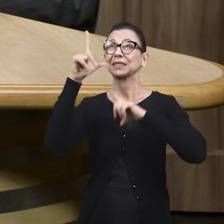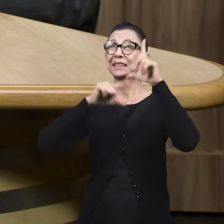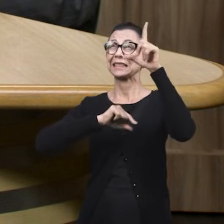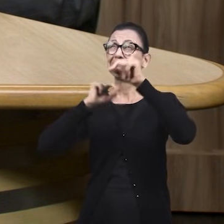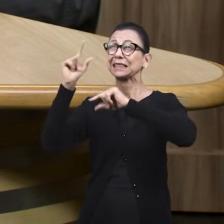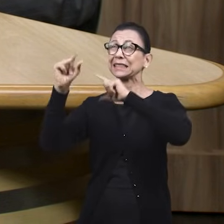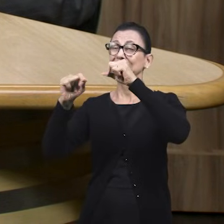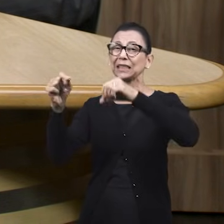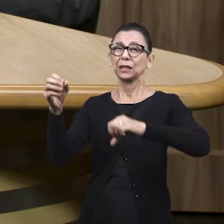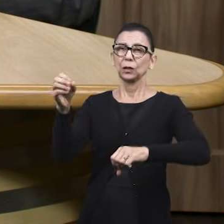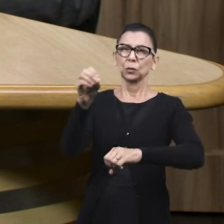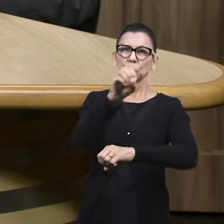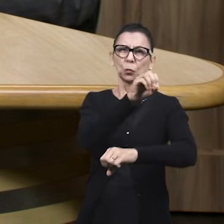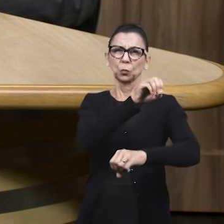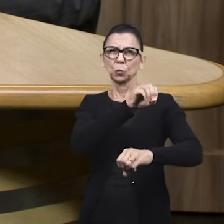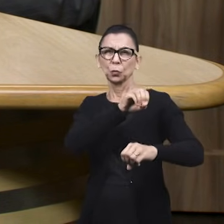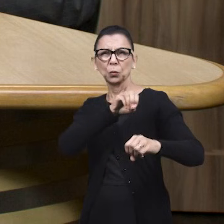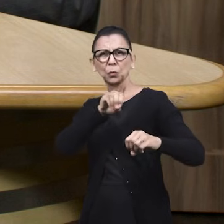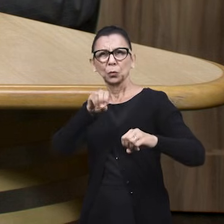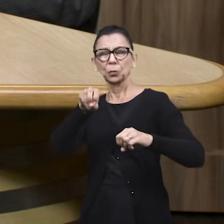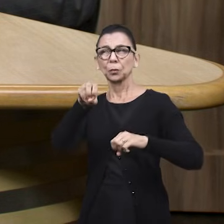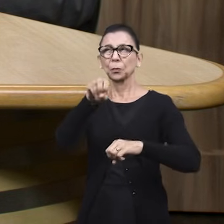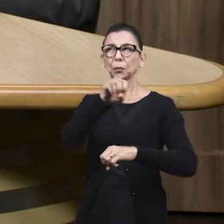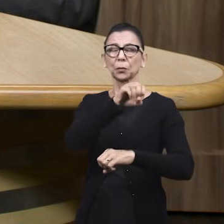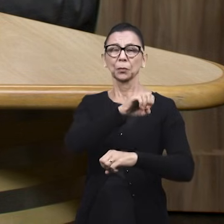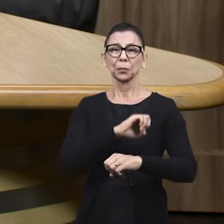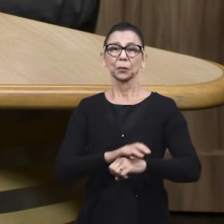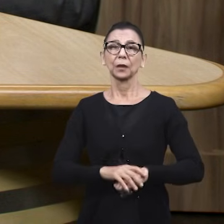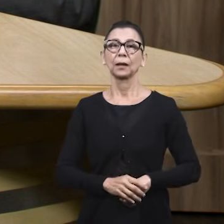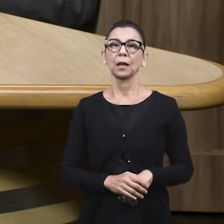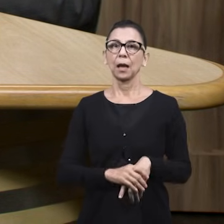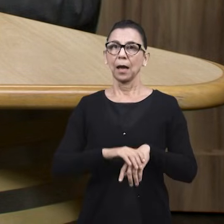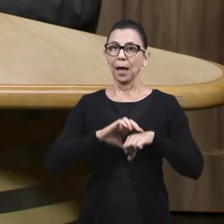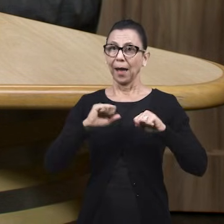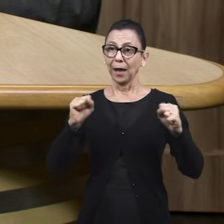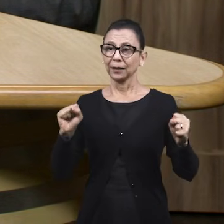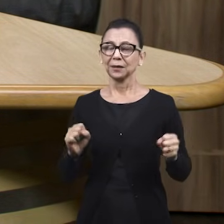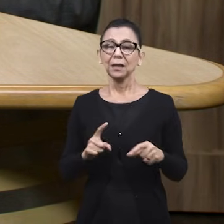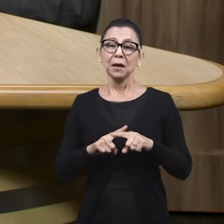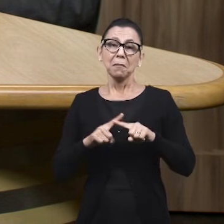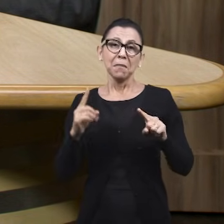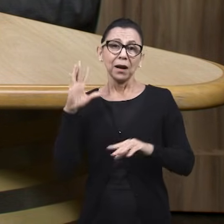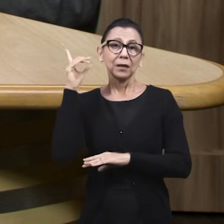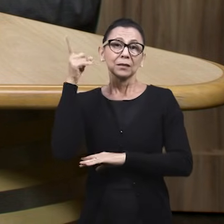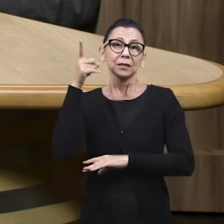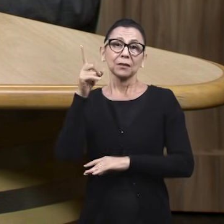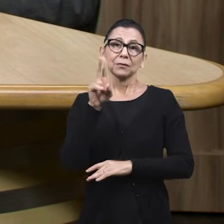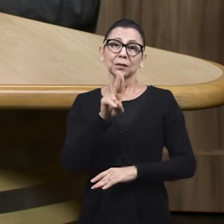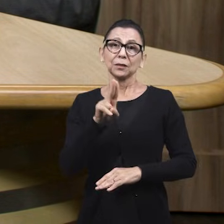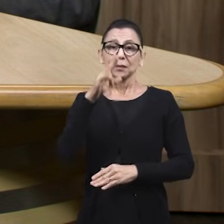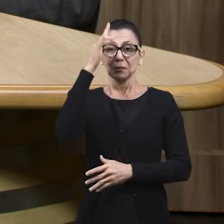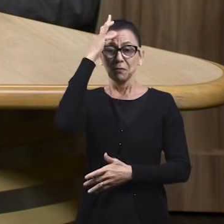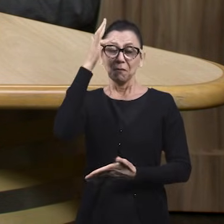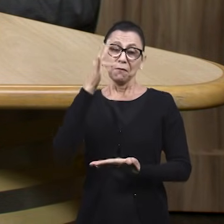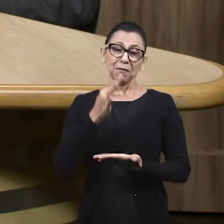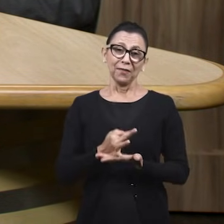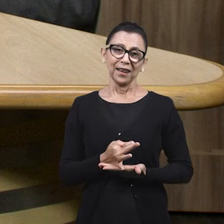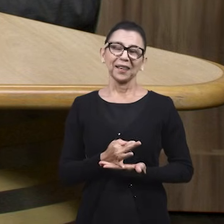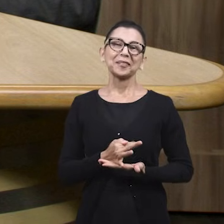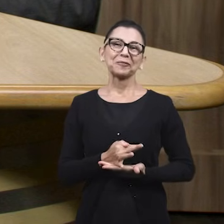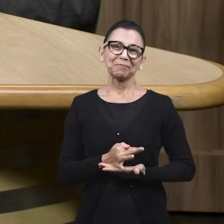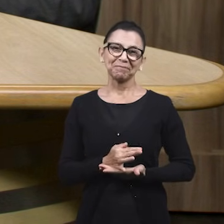de estrelas. Então, realmente, é muito grande. E Davi, como usou da fé, ele diz que,